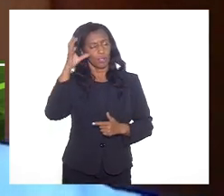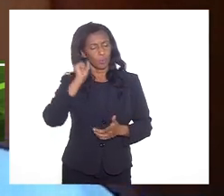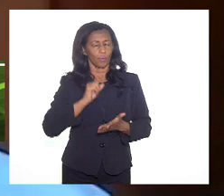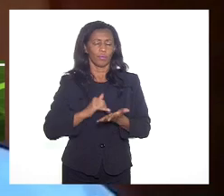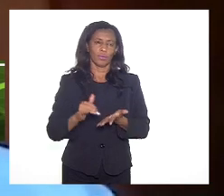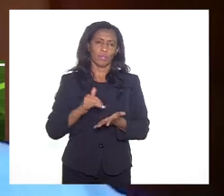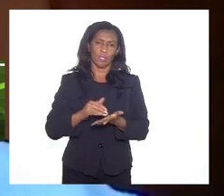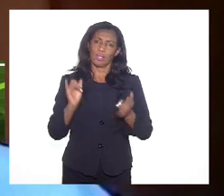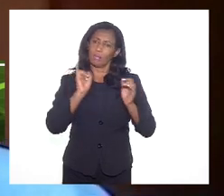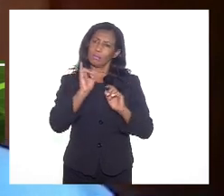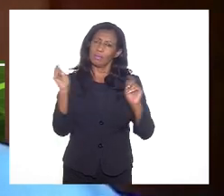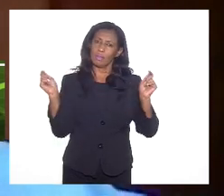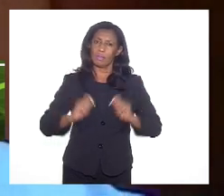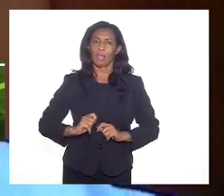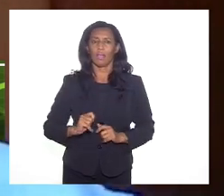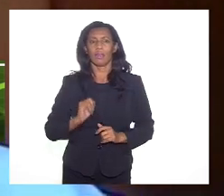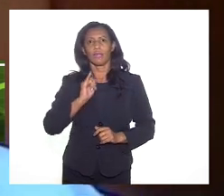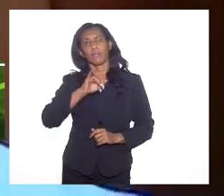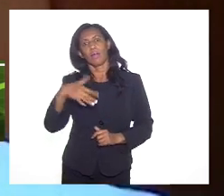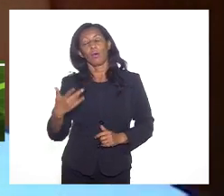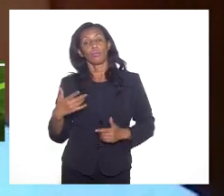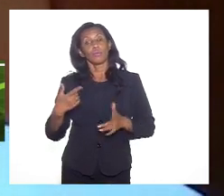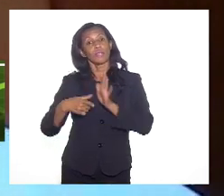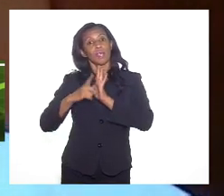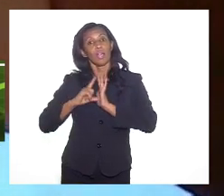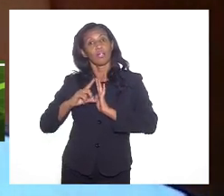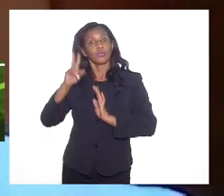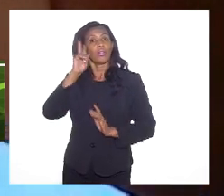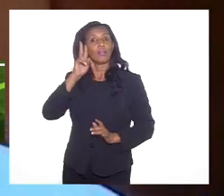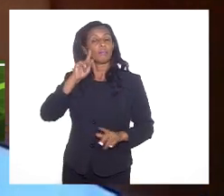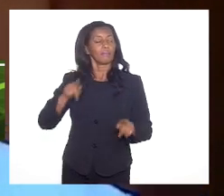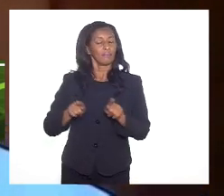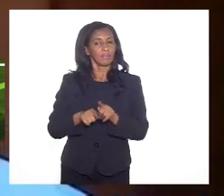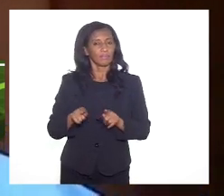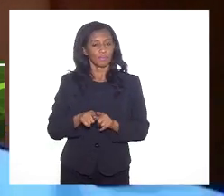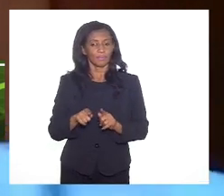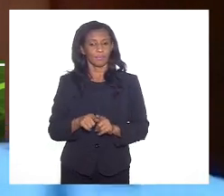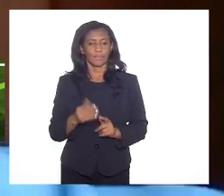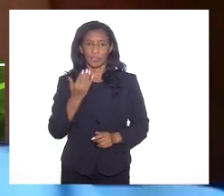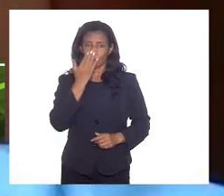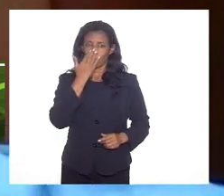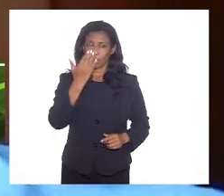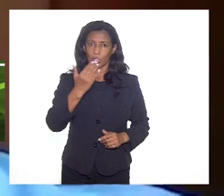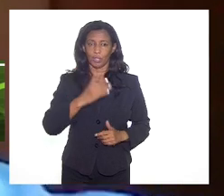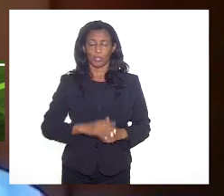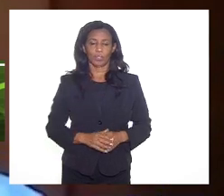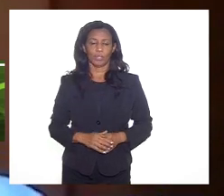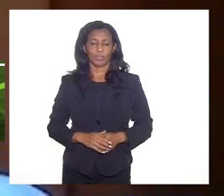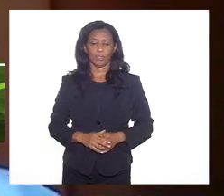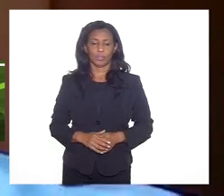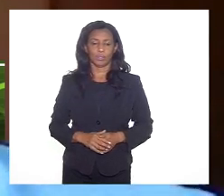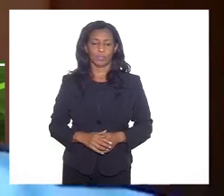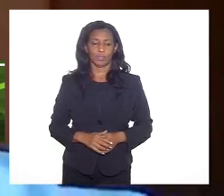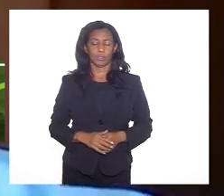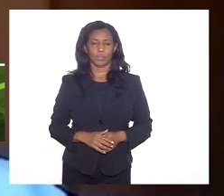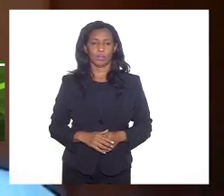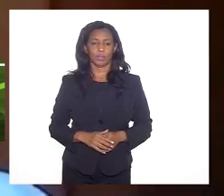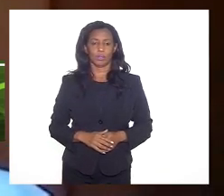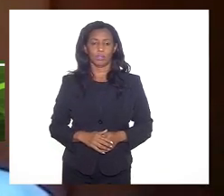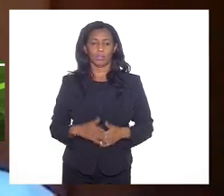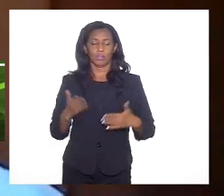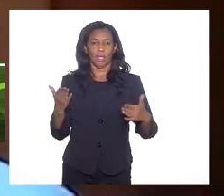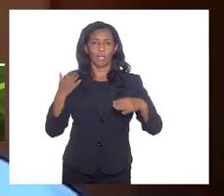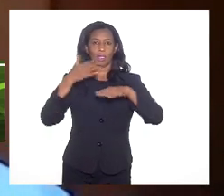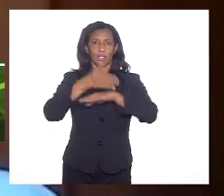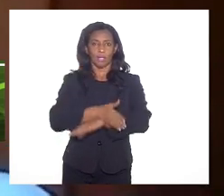se for possível, não sem antes, concluindo, ressaltar também, diante, inclusive, da iminente